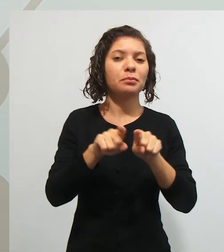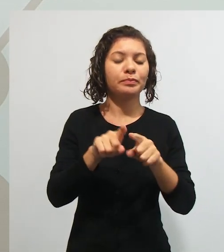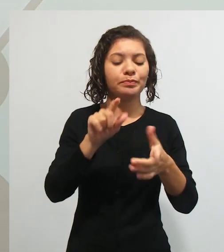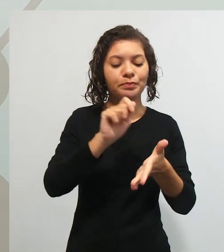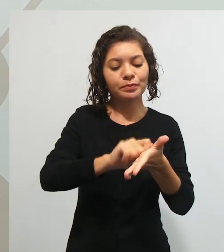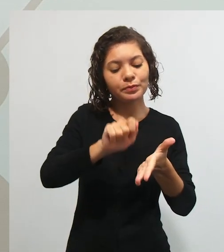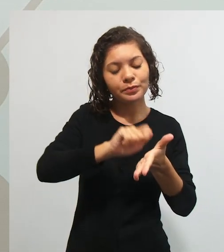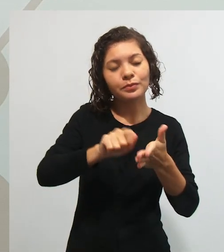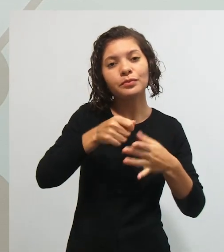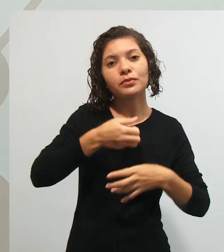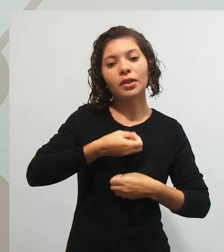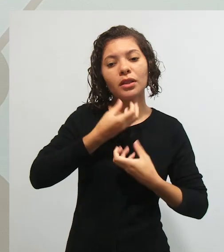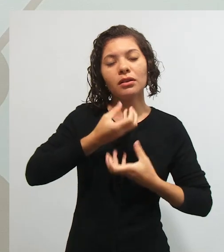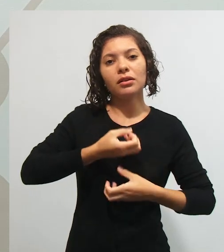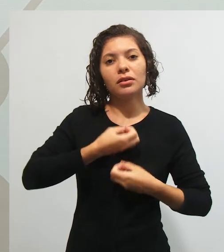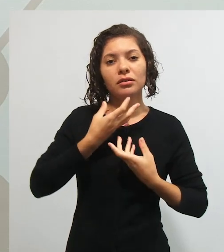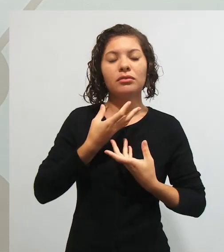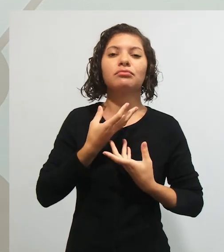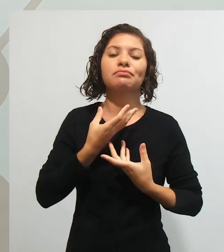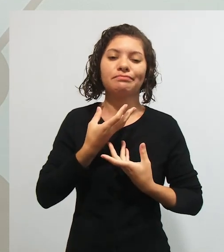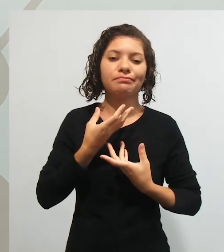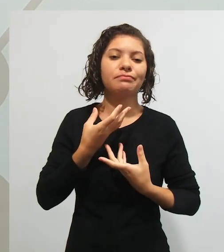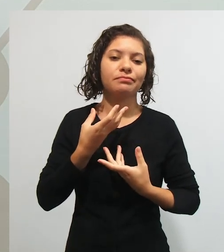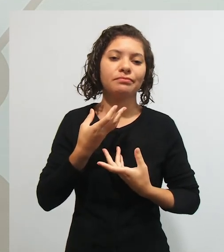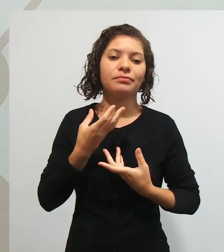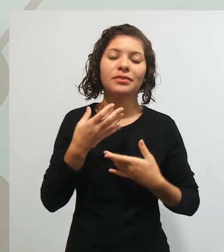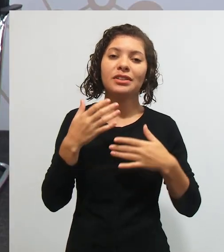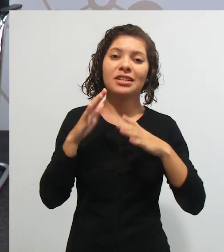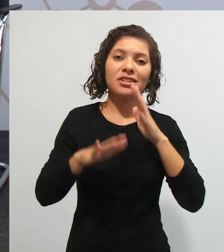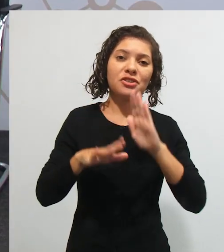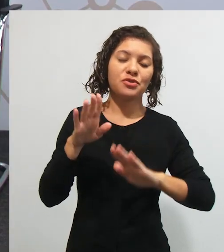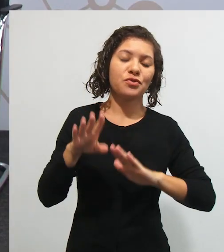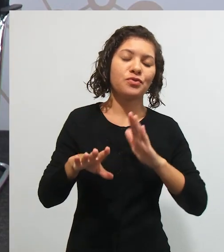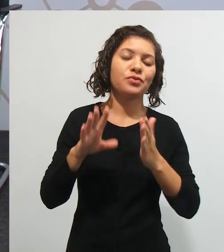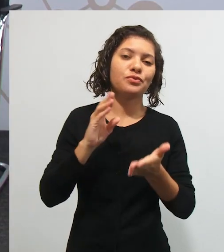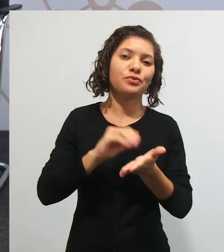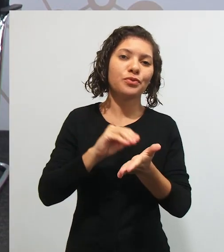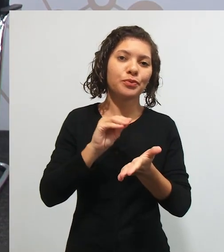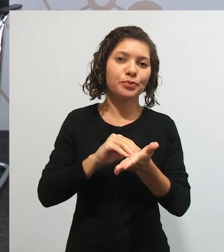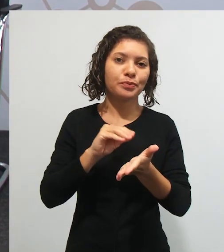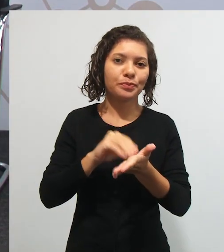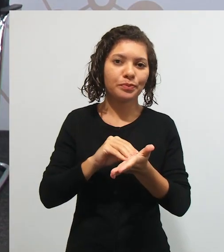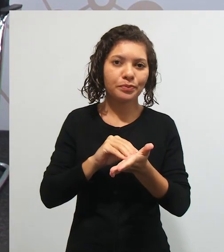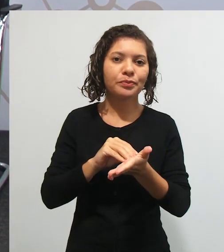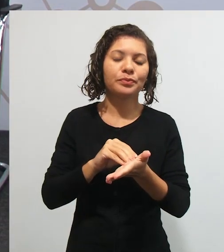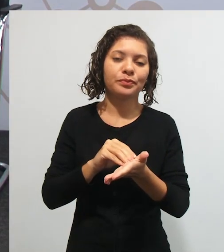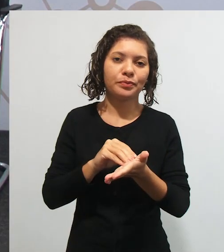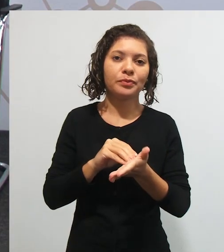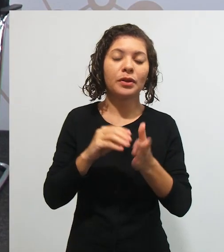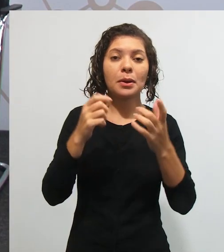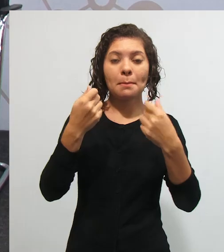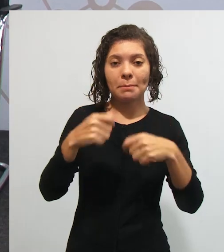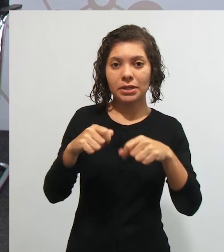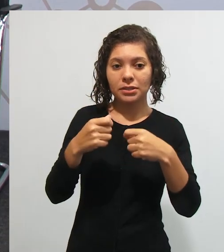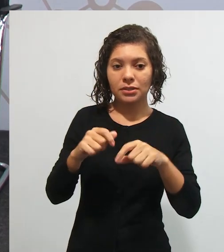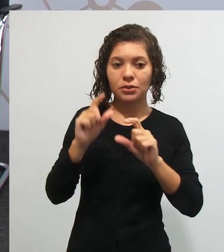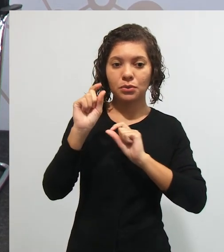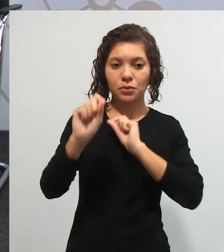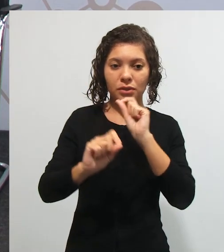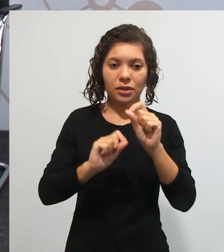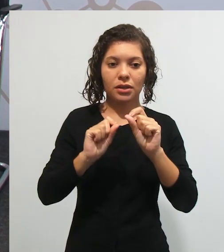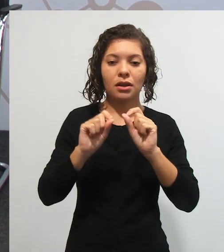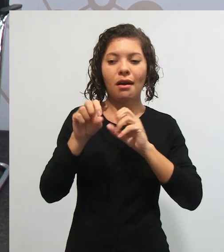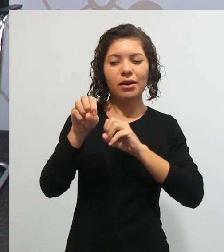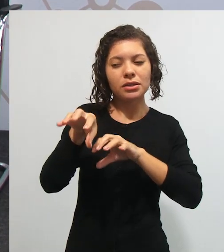escrita pode ocorrer fora de suas necessidades, ou das necessidades das crianças, né? Então, é tornar o ato